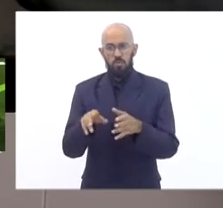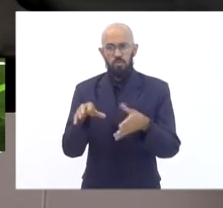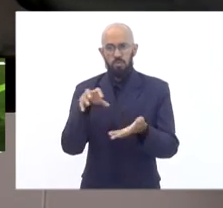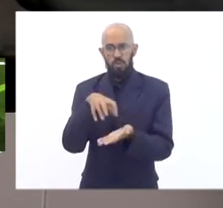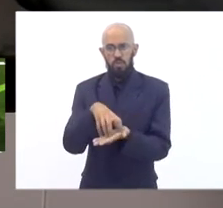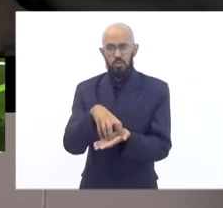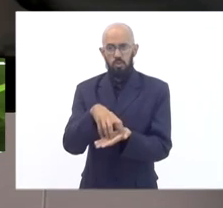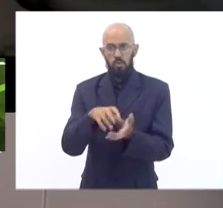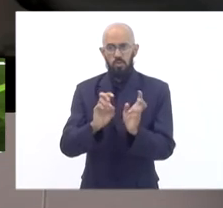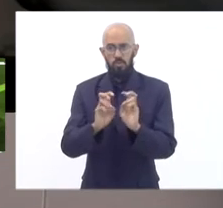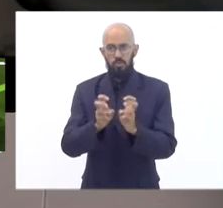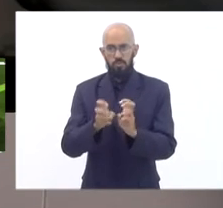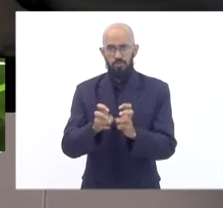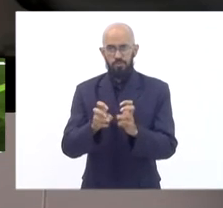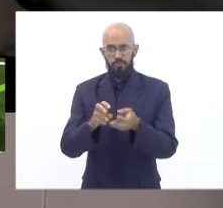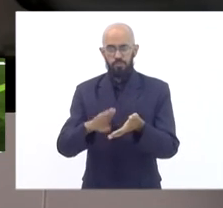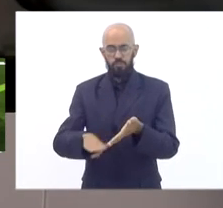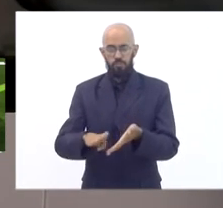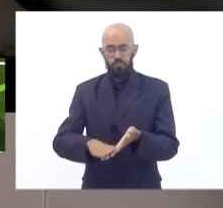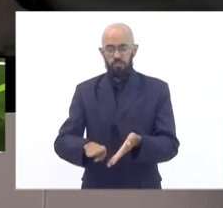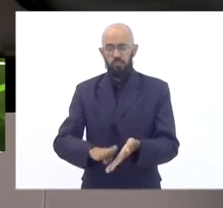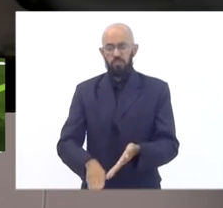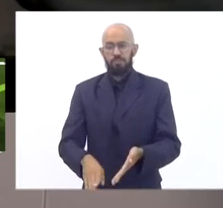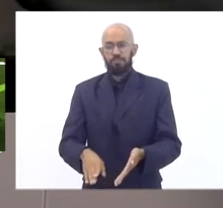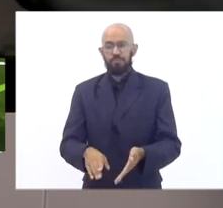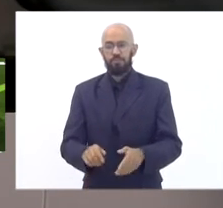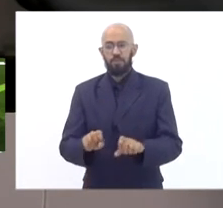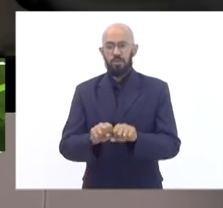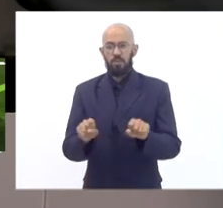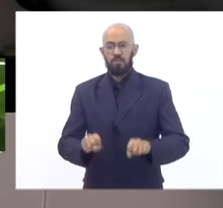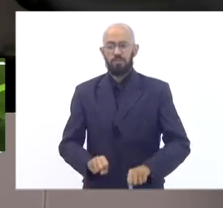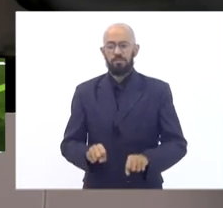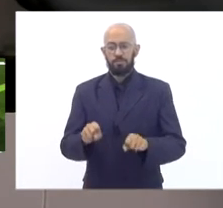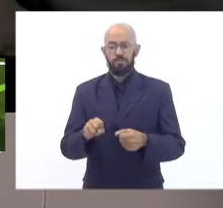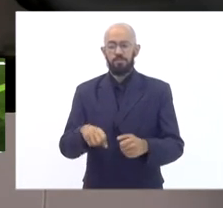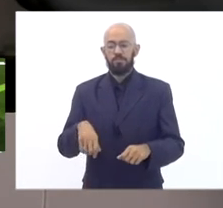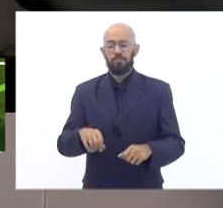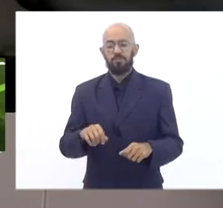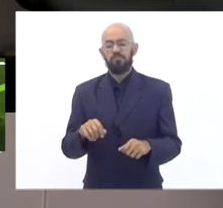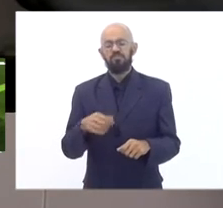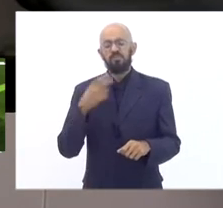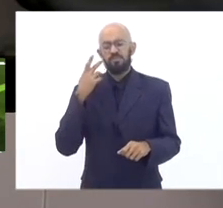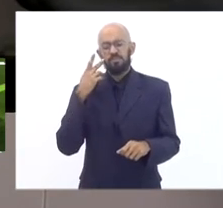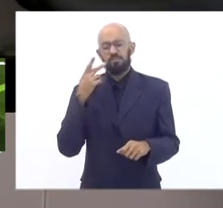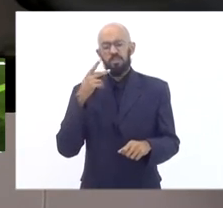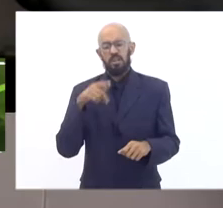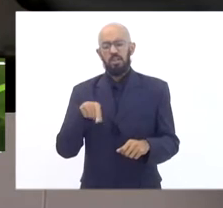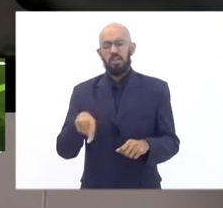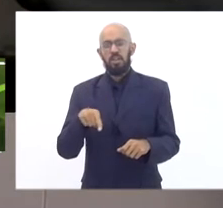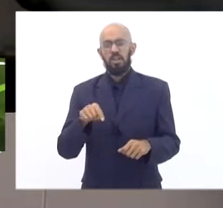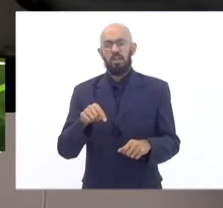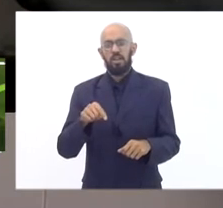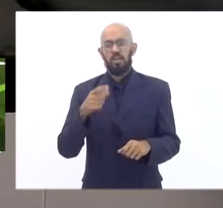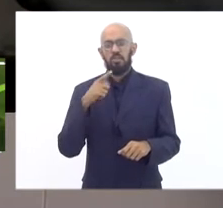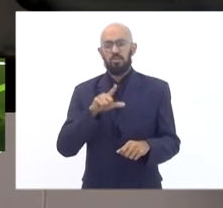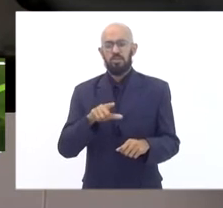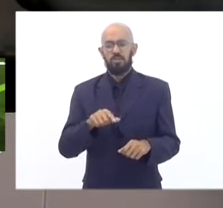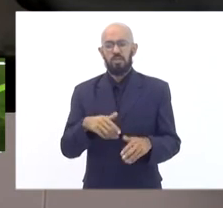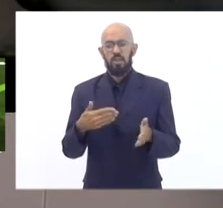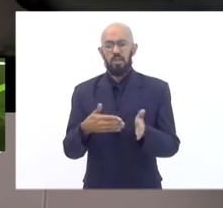reajuste baseado nos custos da ferrovia, né, para que então ela fosse até o